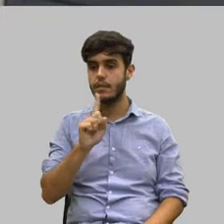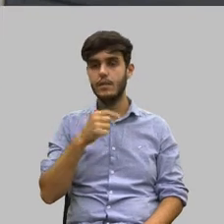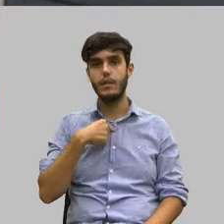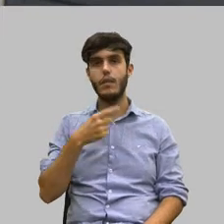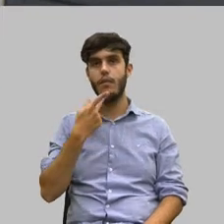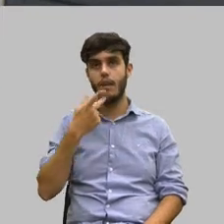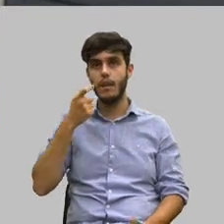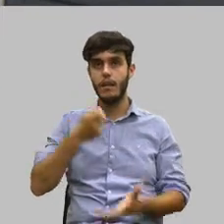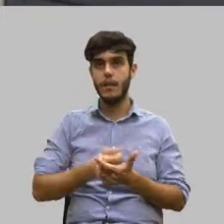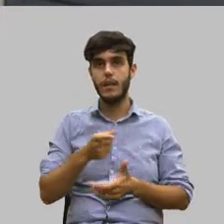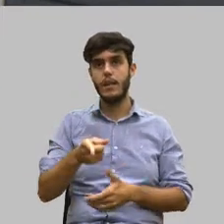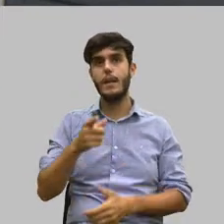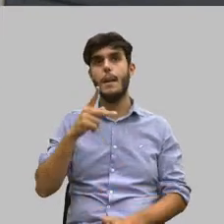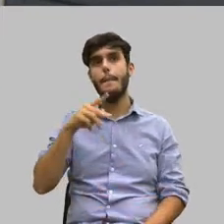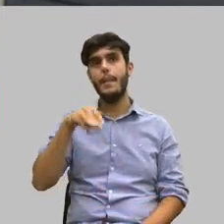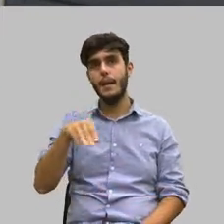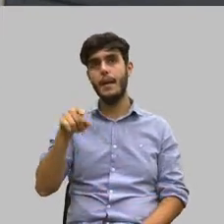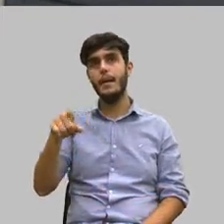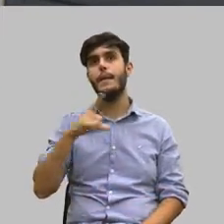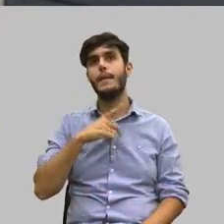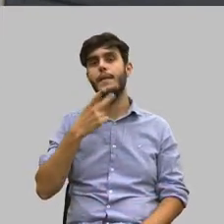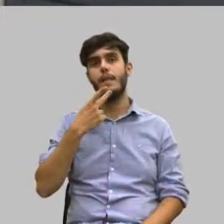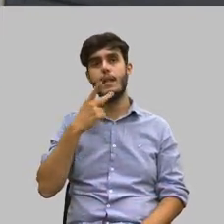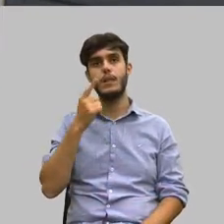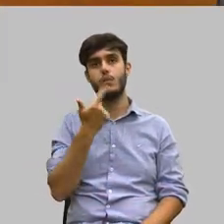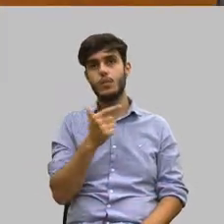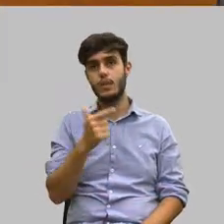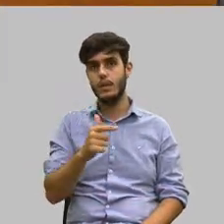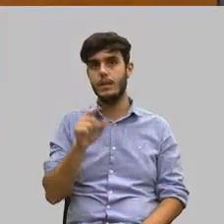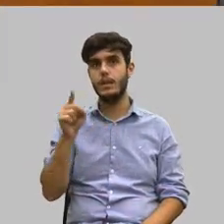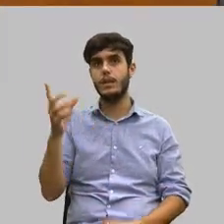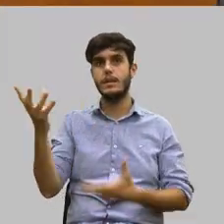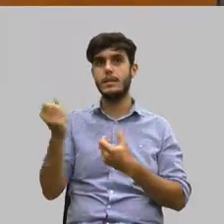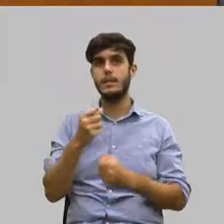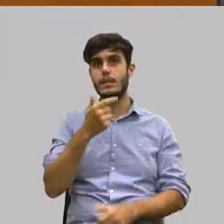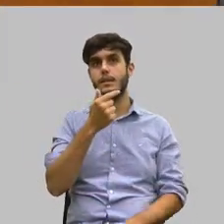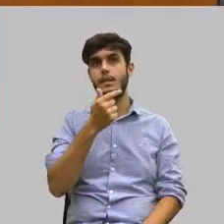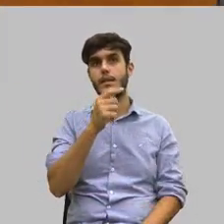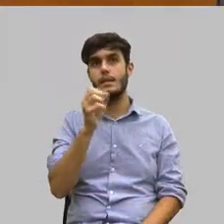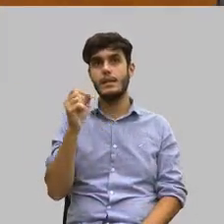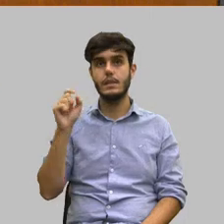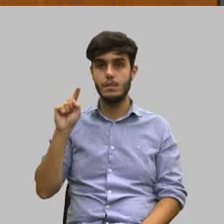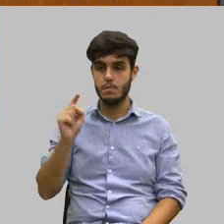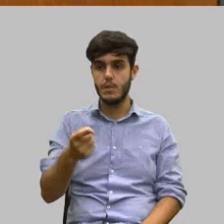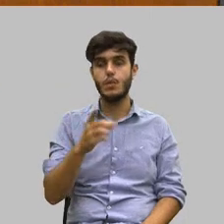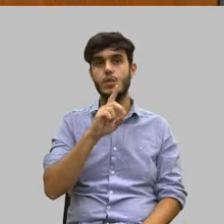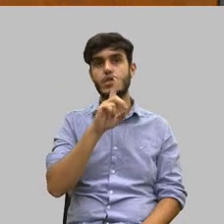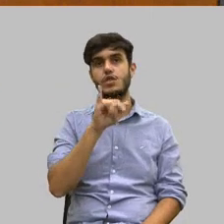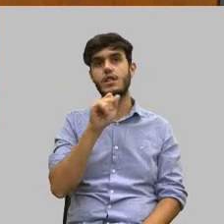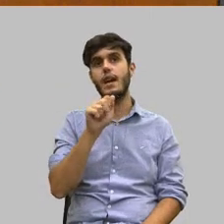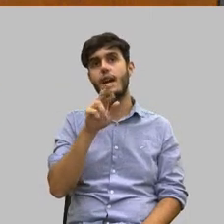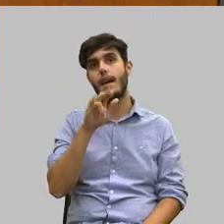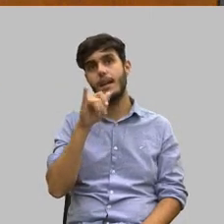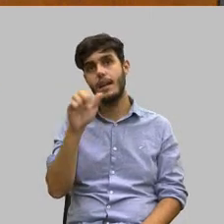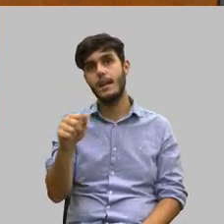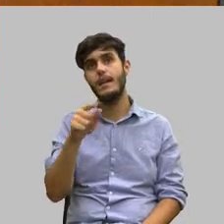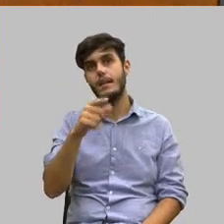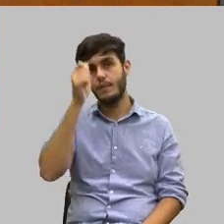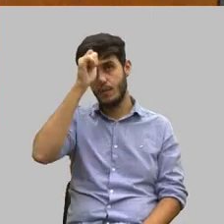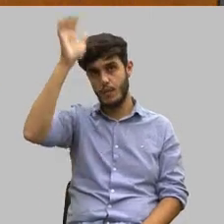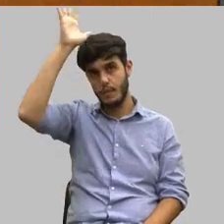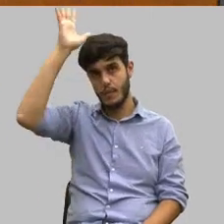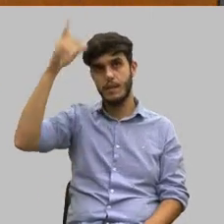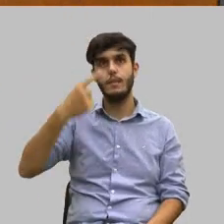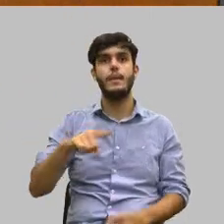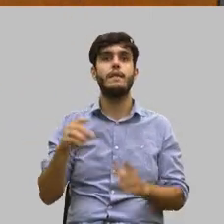caso da PM o Coronel Lázaro esteve em Brasília muito tempo lá recebeu mais de 700 e tantos mil de diária Mas em compensação falta